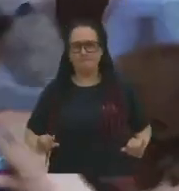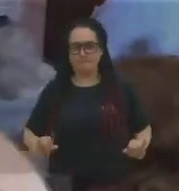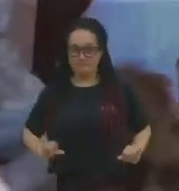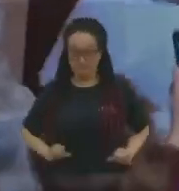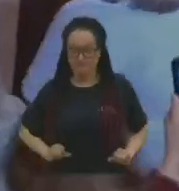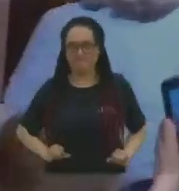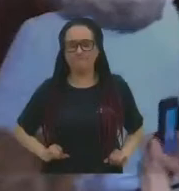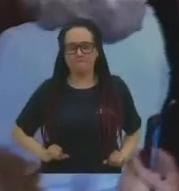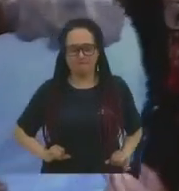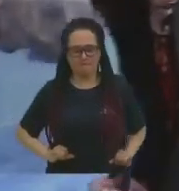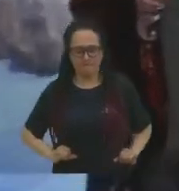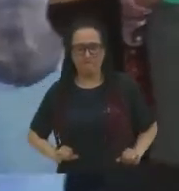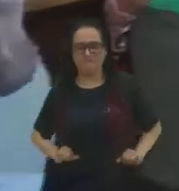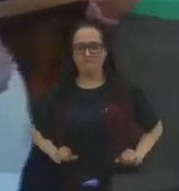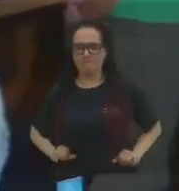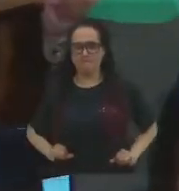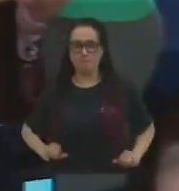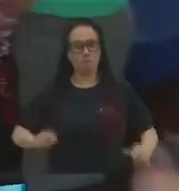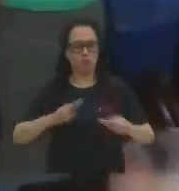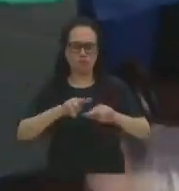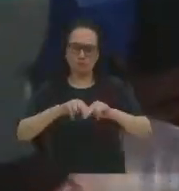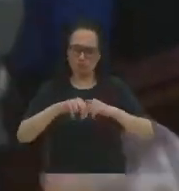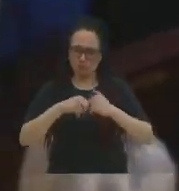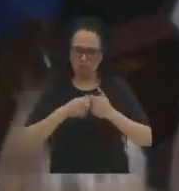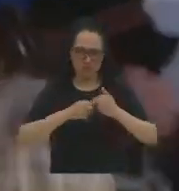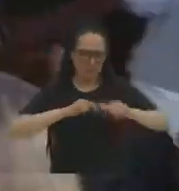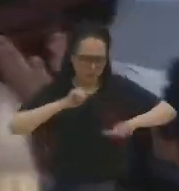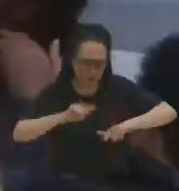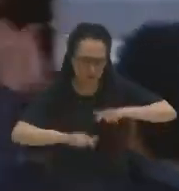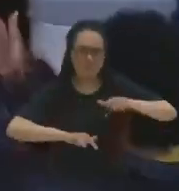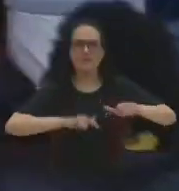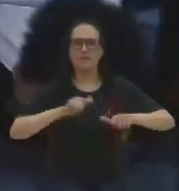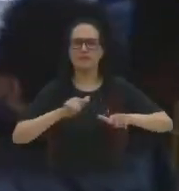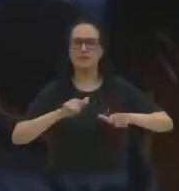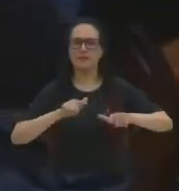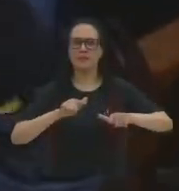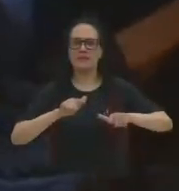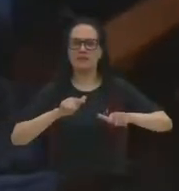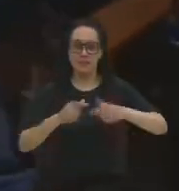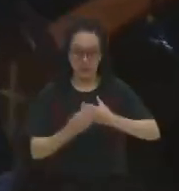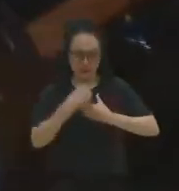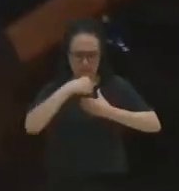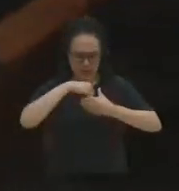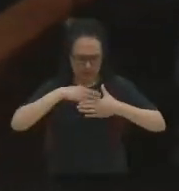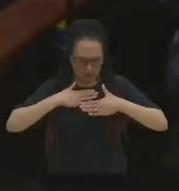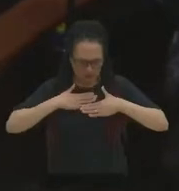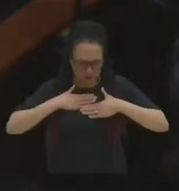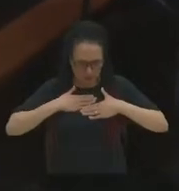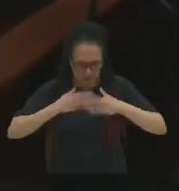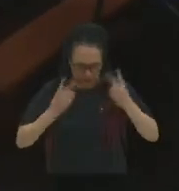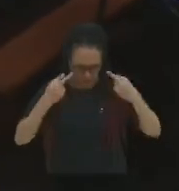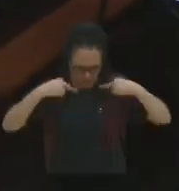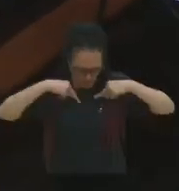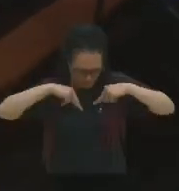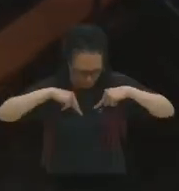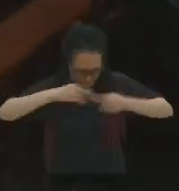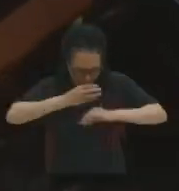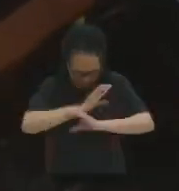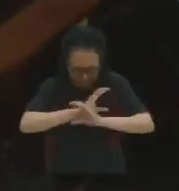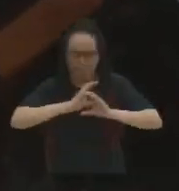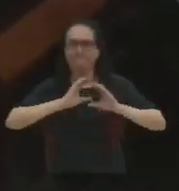Por isso, trabalhem sobre si mesmos e confiemos,